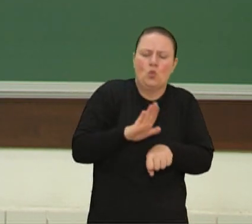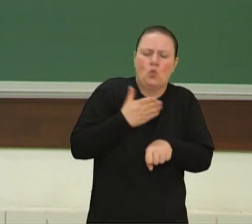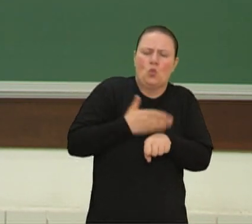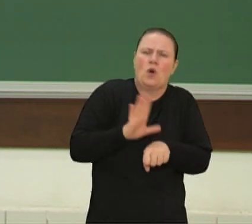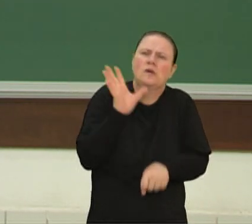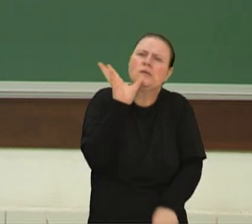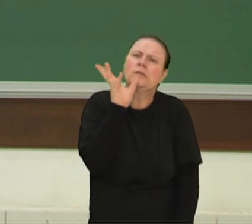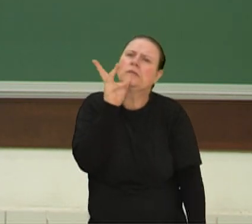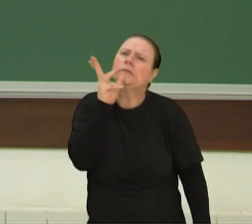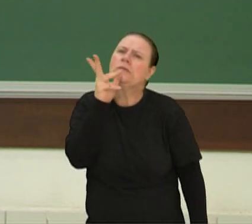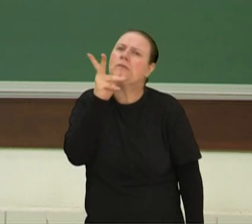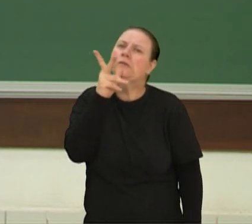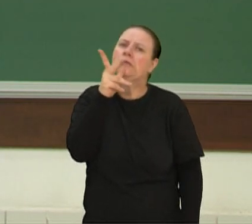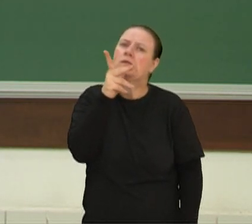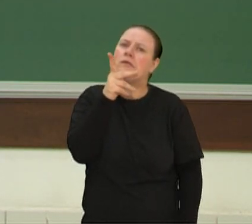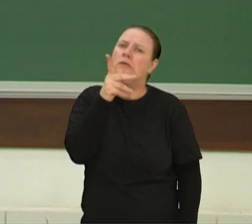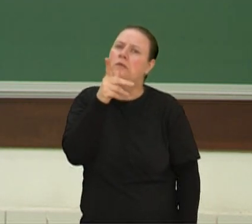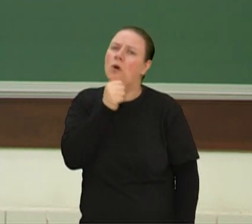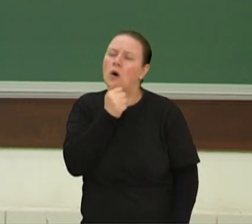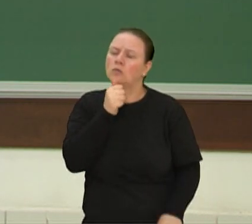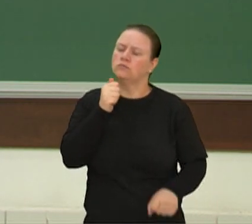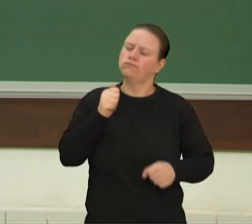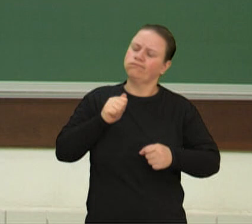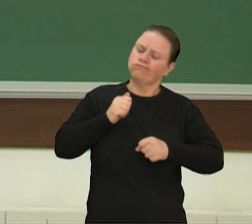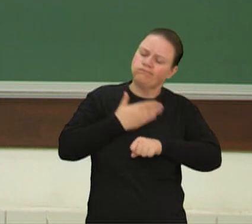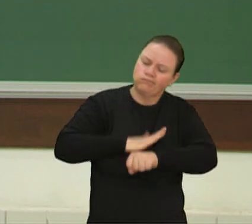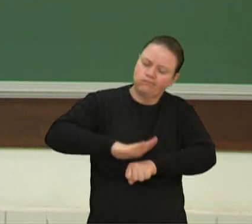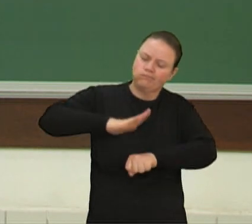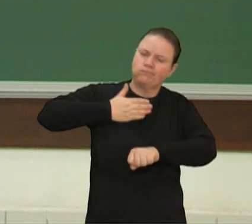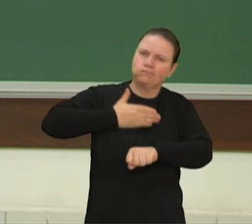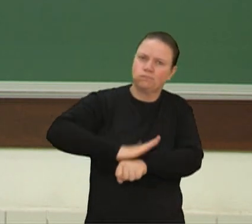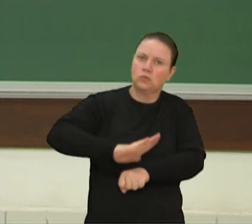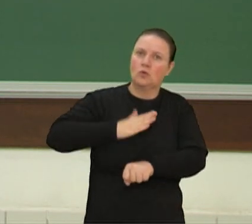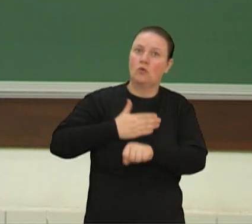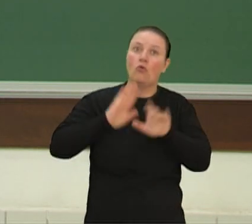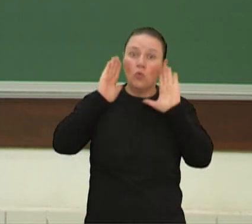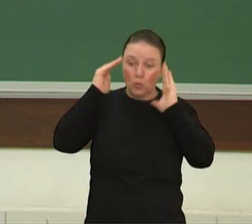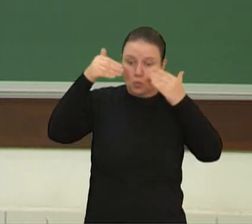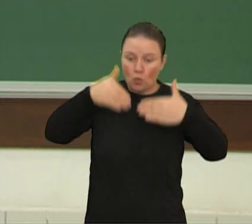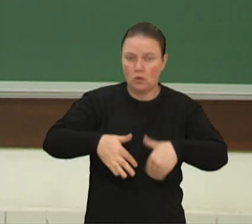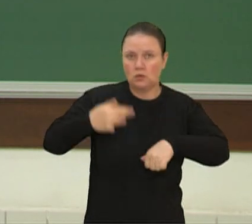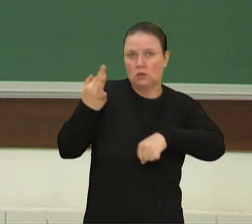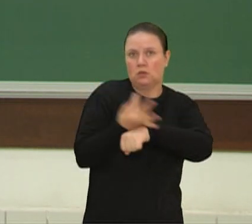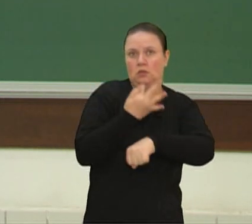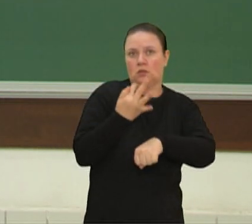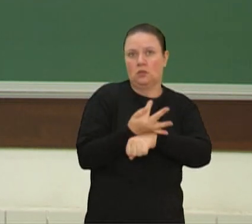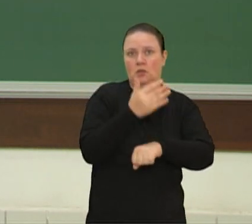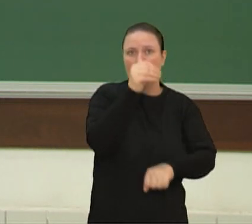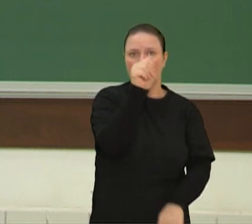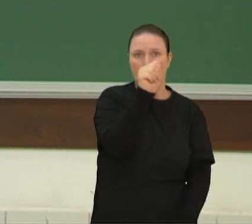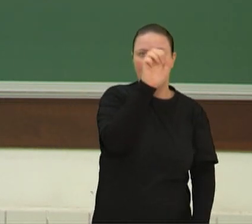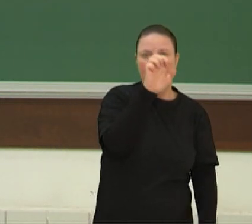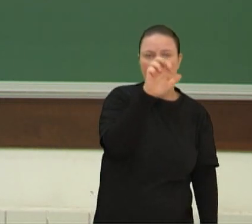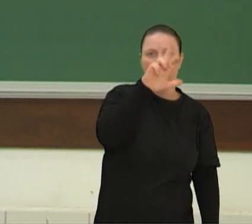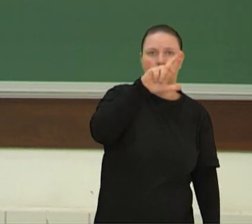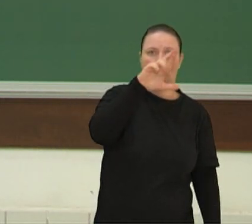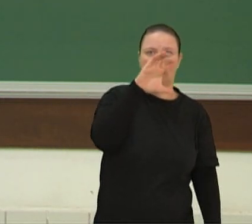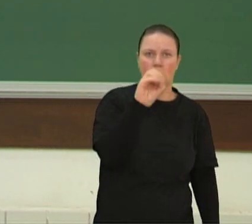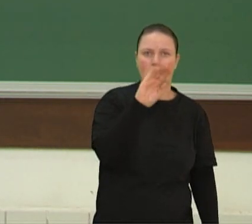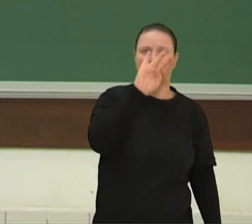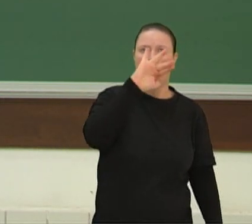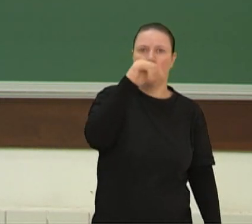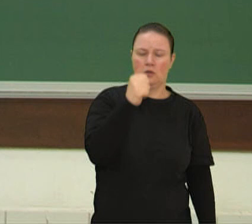com intensidades abaixo da intensidade máxima, eu estou focando então na resistência aeróbia. Eu tenho a participação